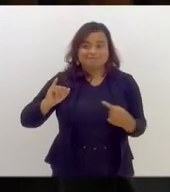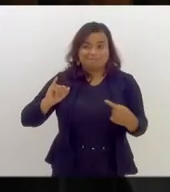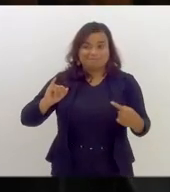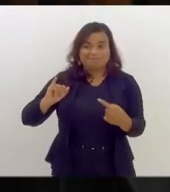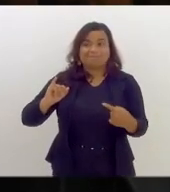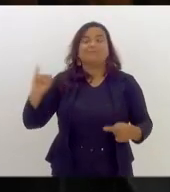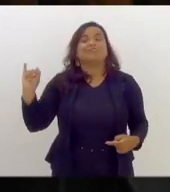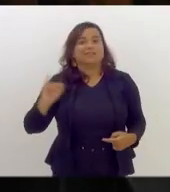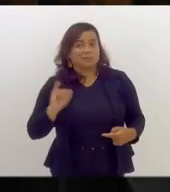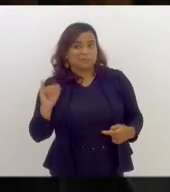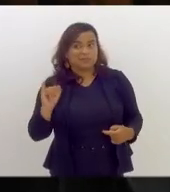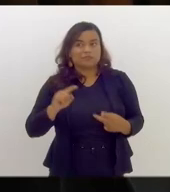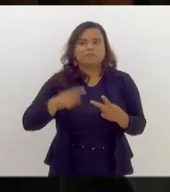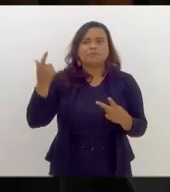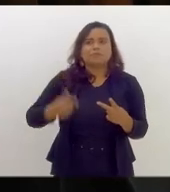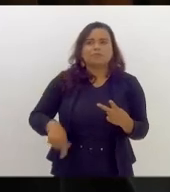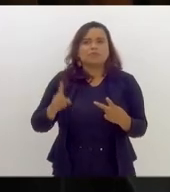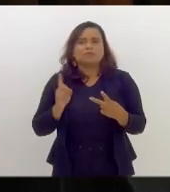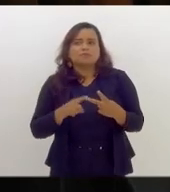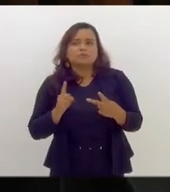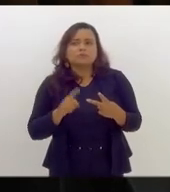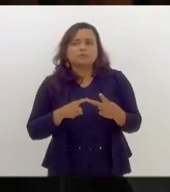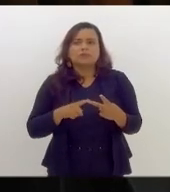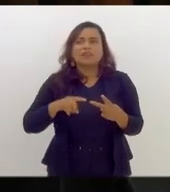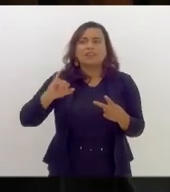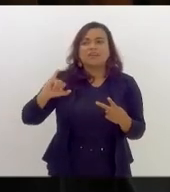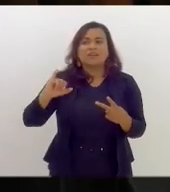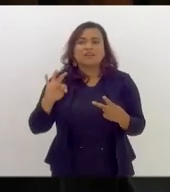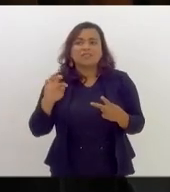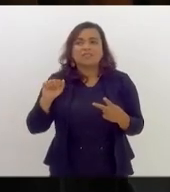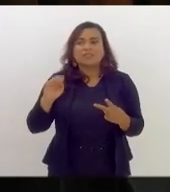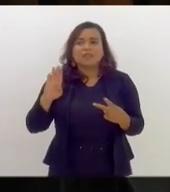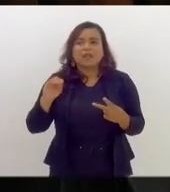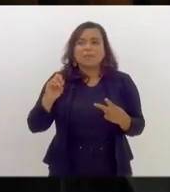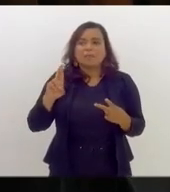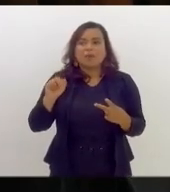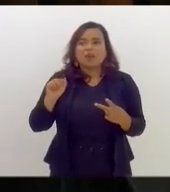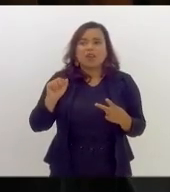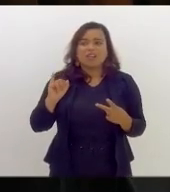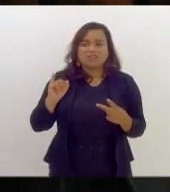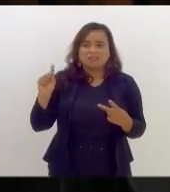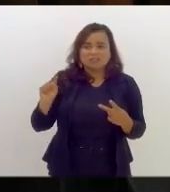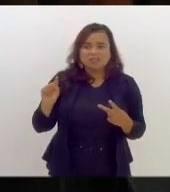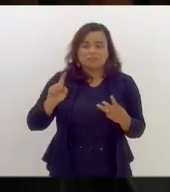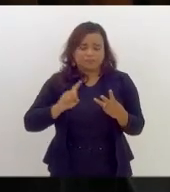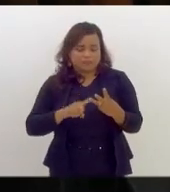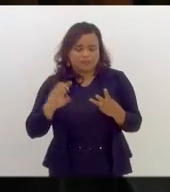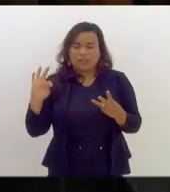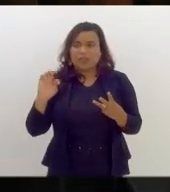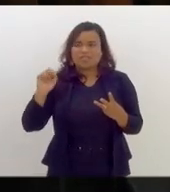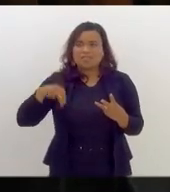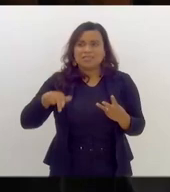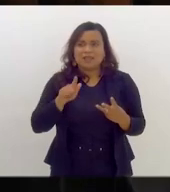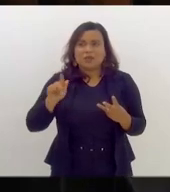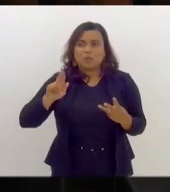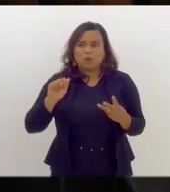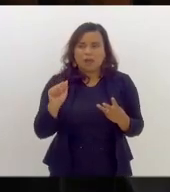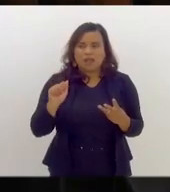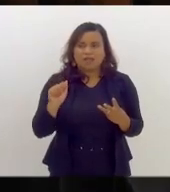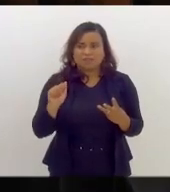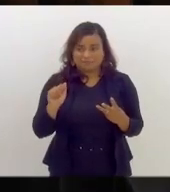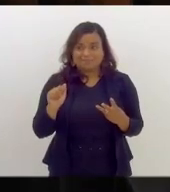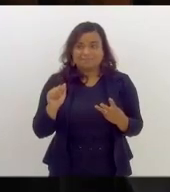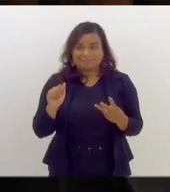como por exemplo Itaboraí e Tanguá e se tem Itaboraí